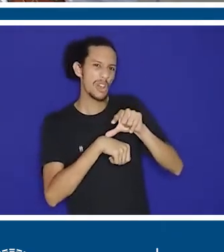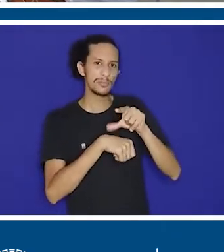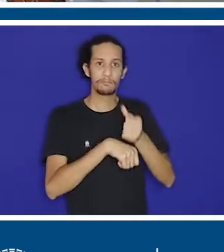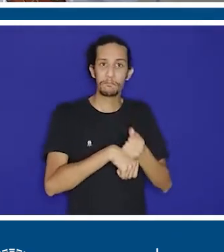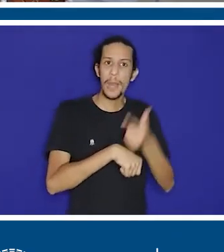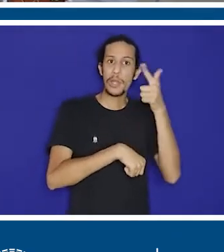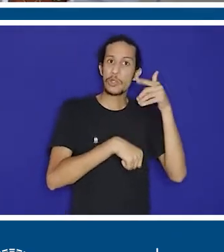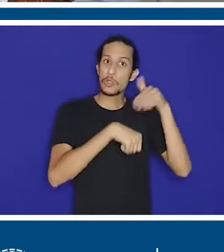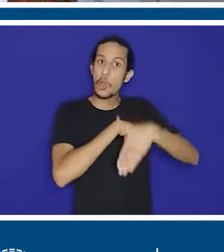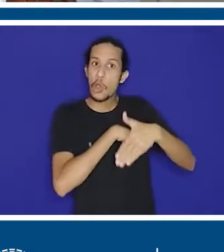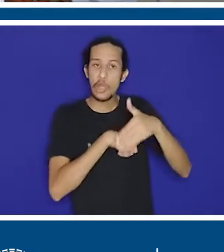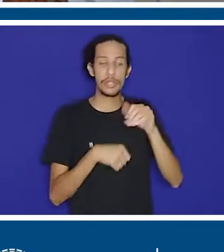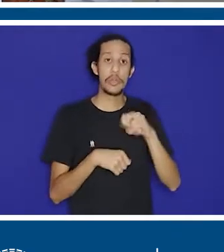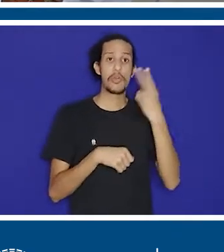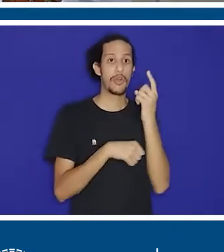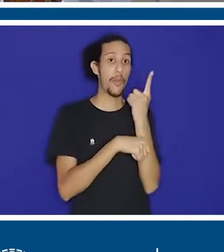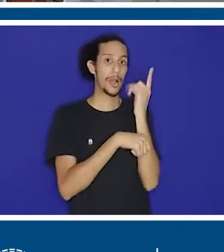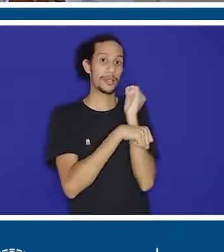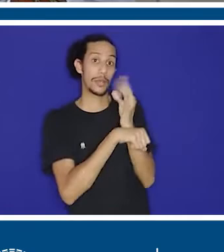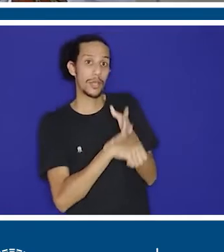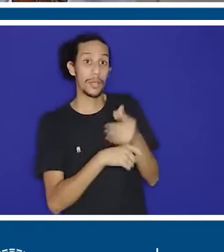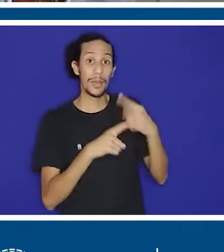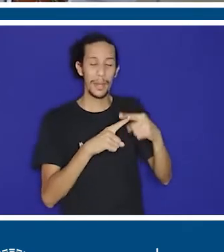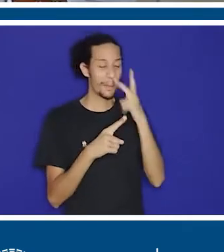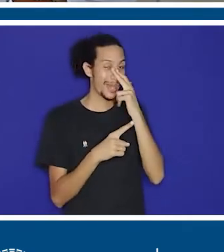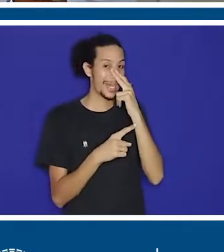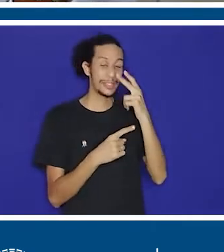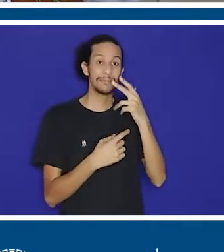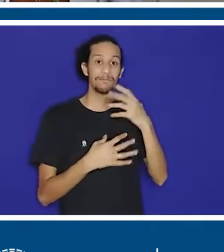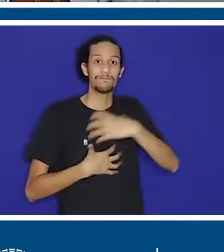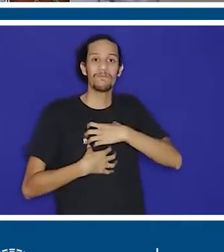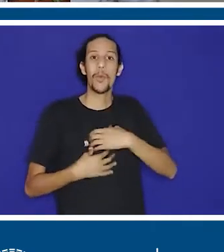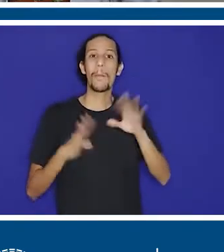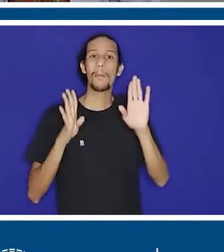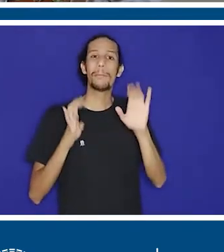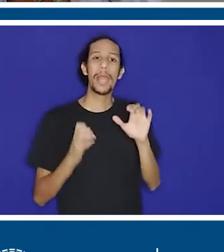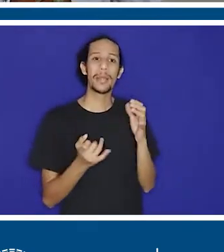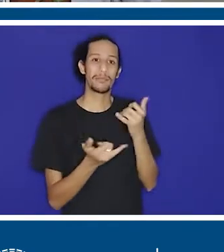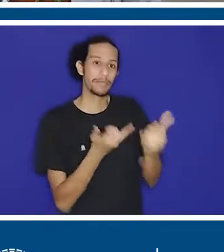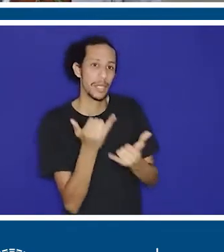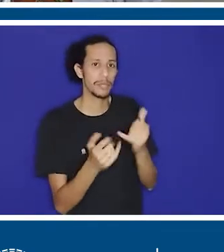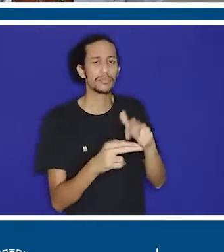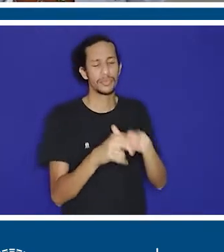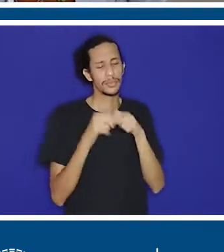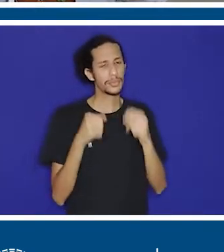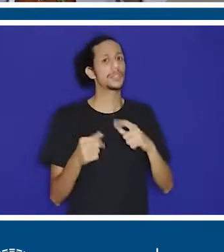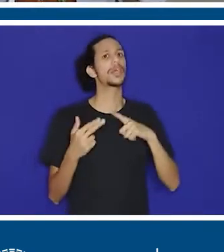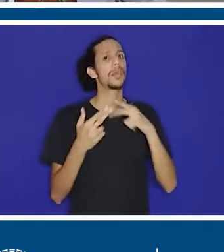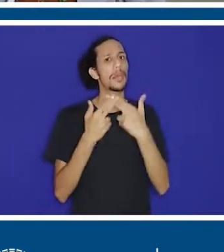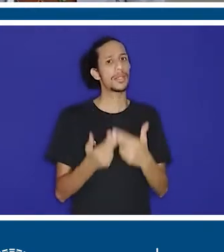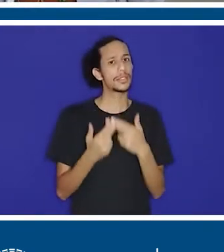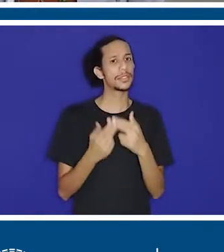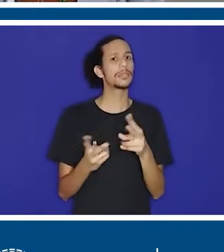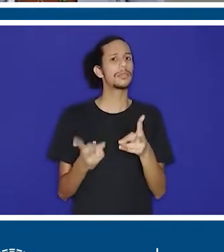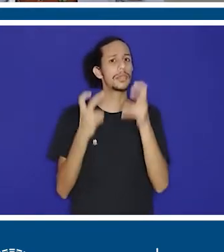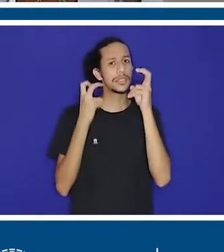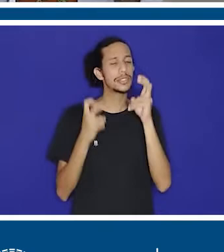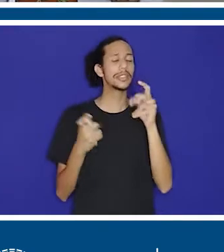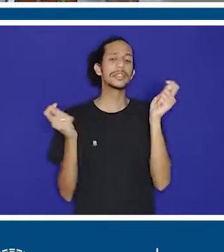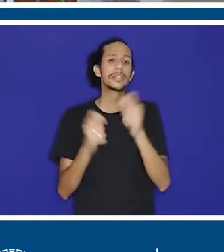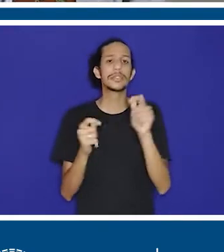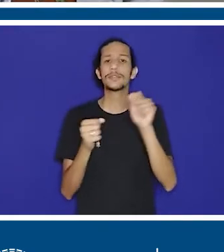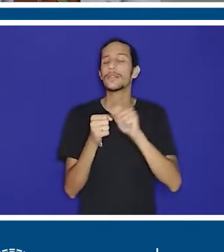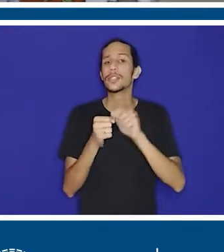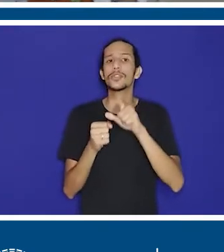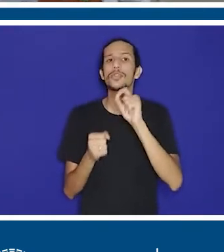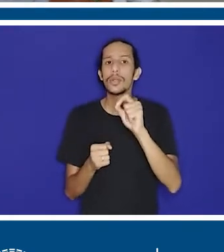realidade, a brincadeira para eles está começando naquela hora. Então, a gente tem que estar sempre ponderando, sempre vendo o que se pode